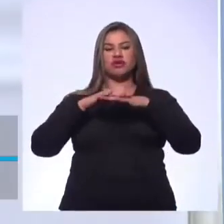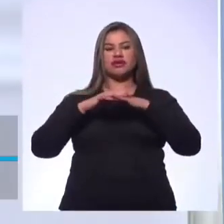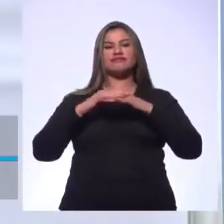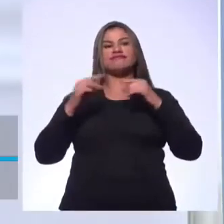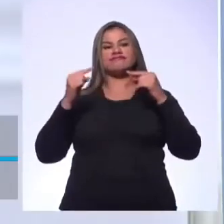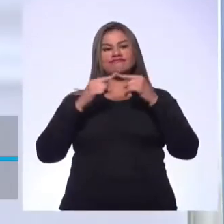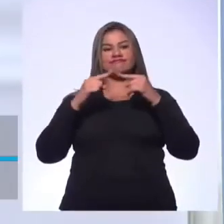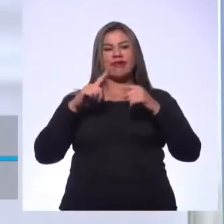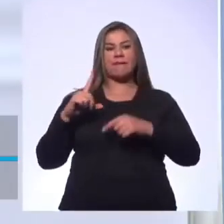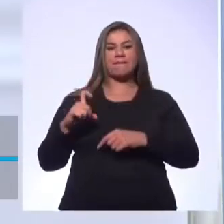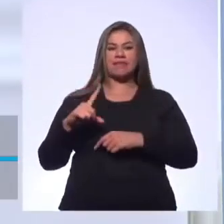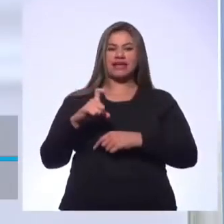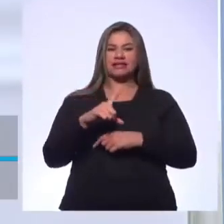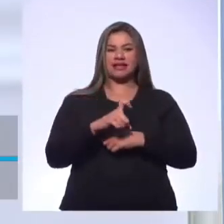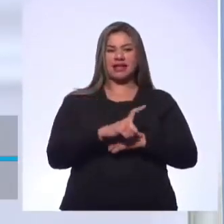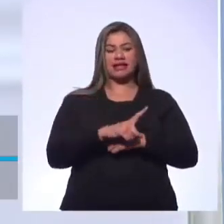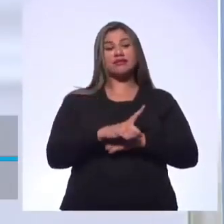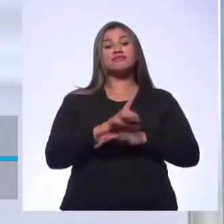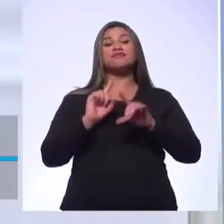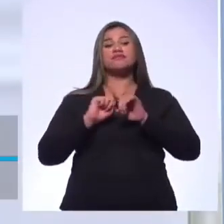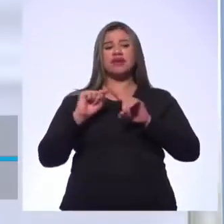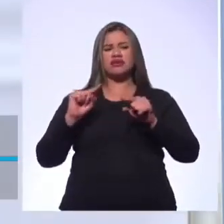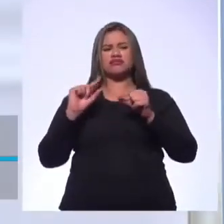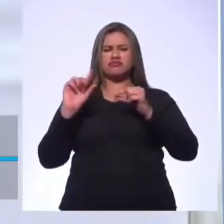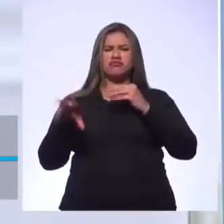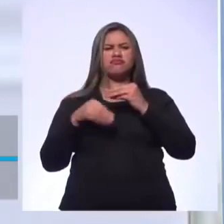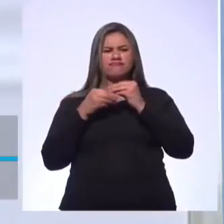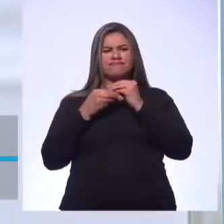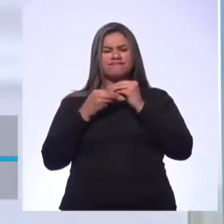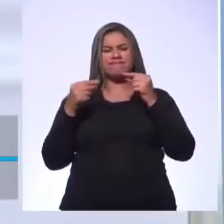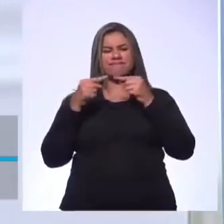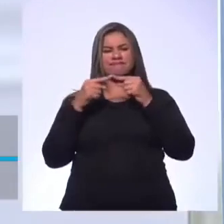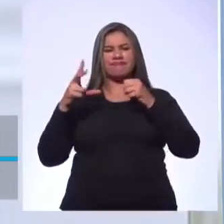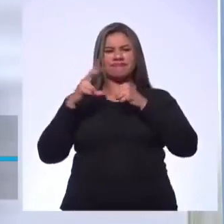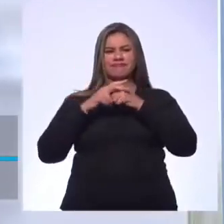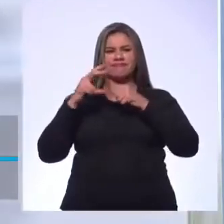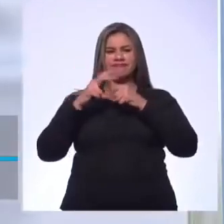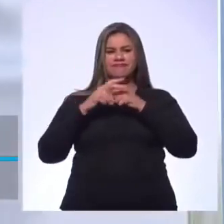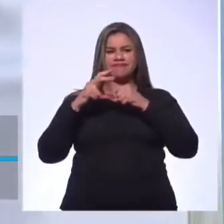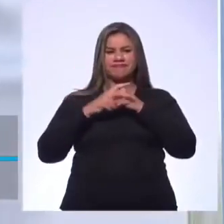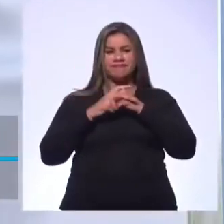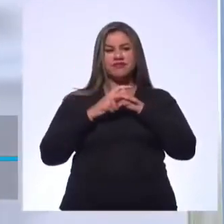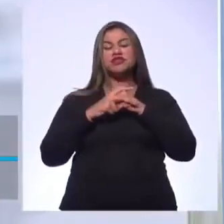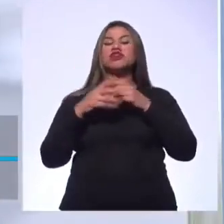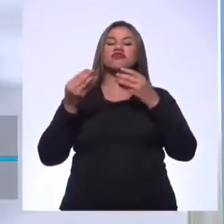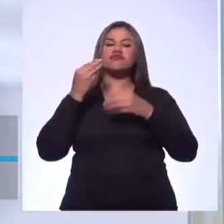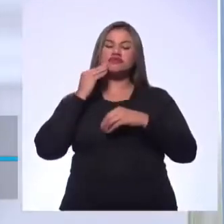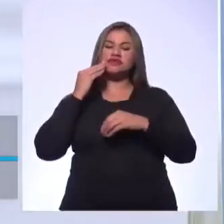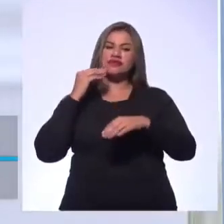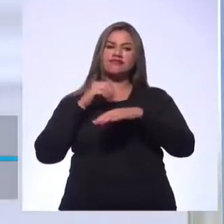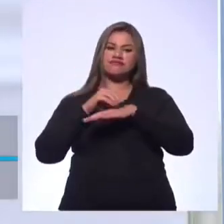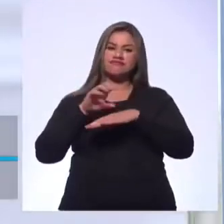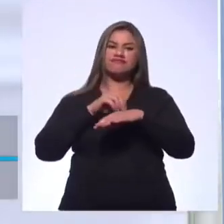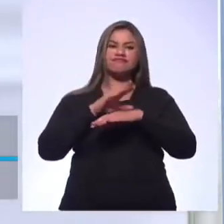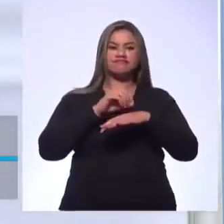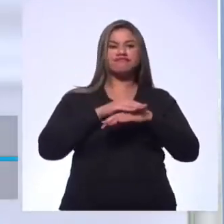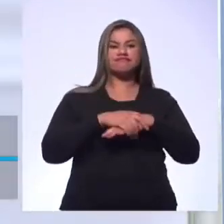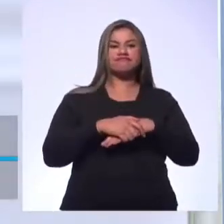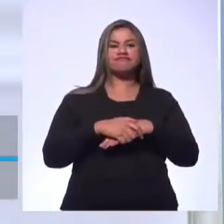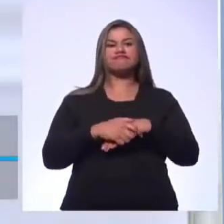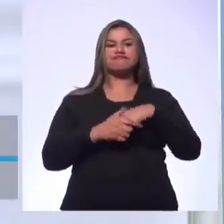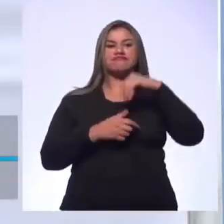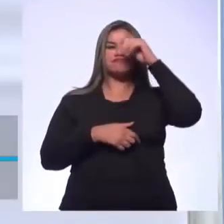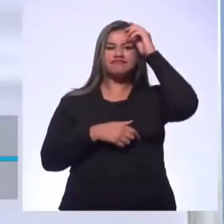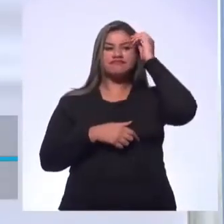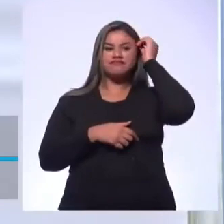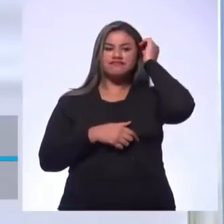falar um pouquinho de vírus, que eu acho que ficaram faltando aí algumas informações, e eu vou tentar passar essas informações hoje para vocês de uma